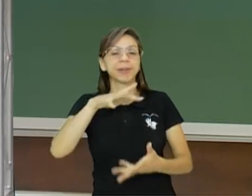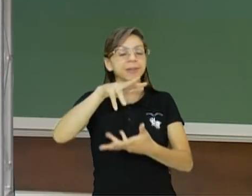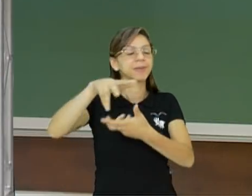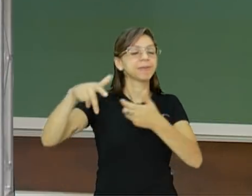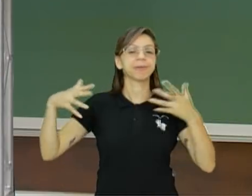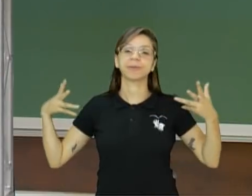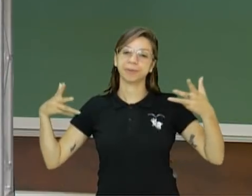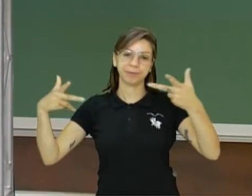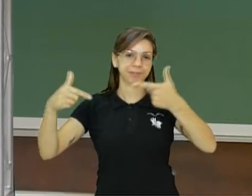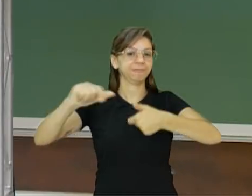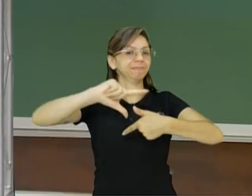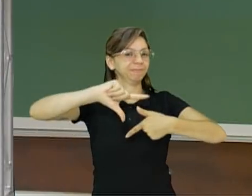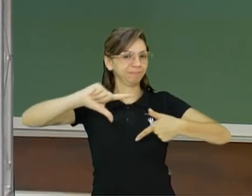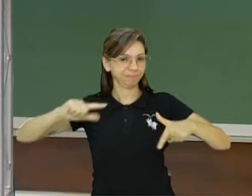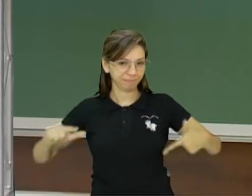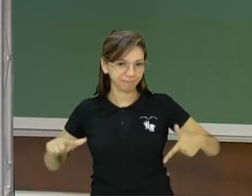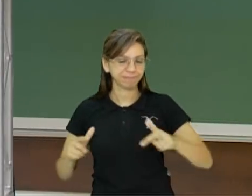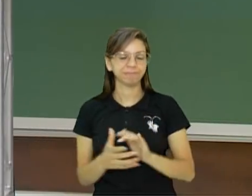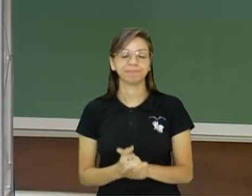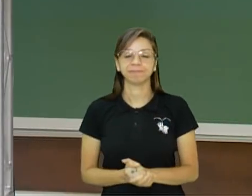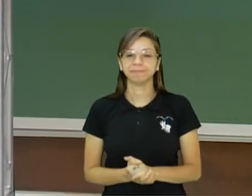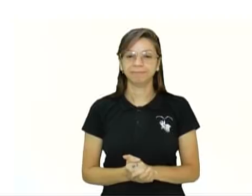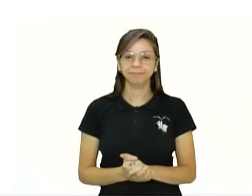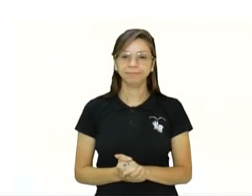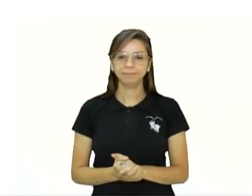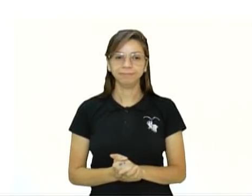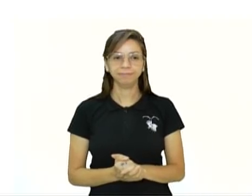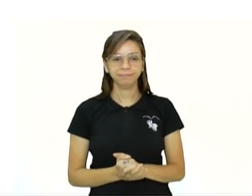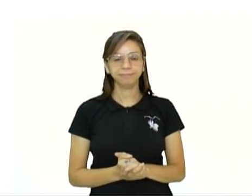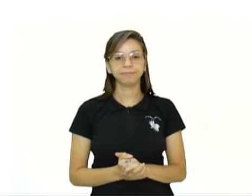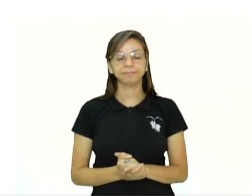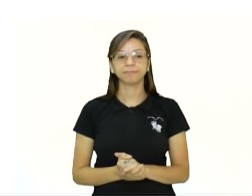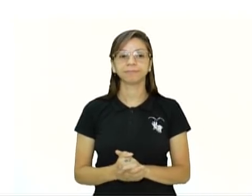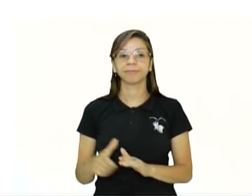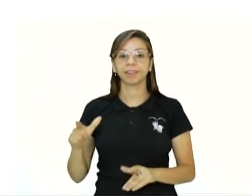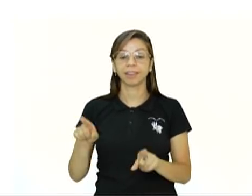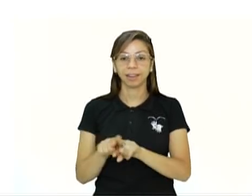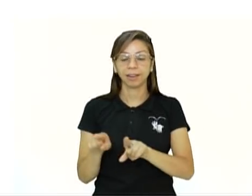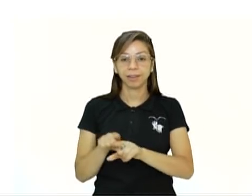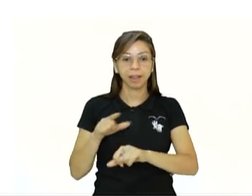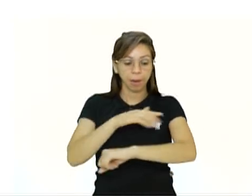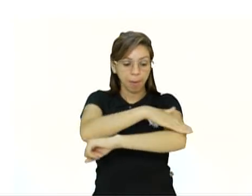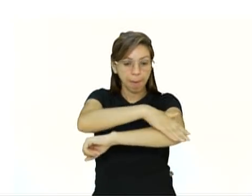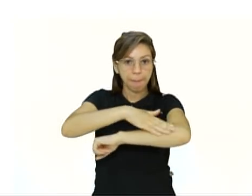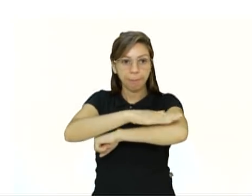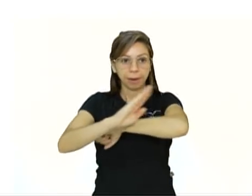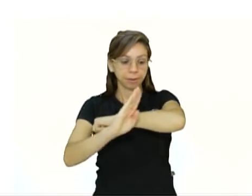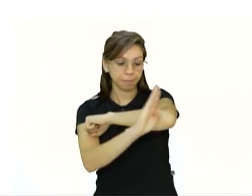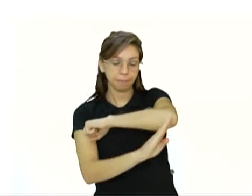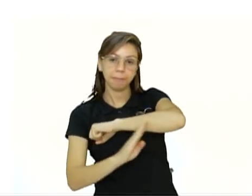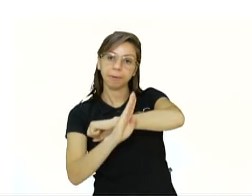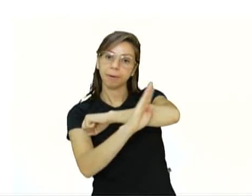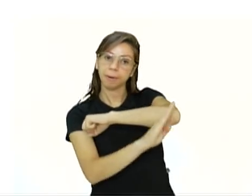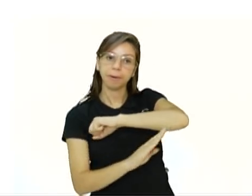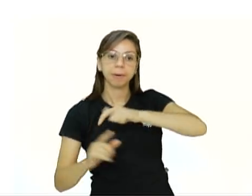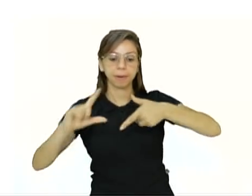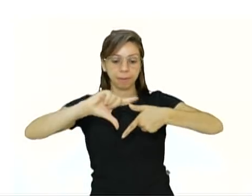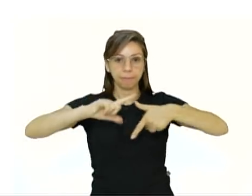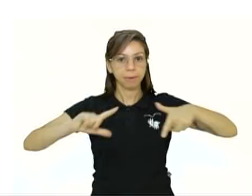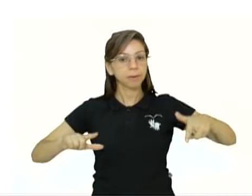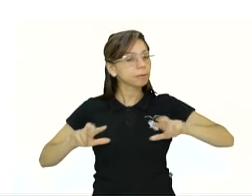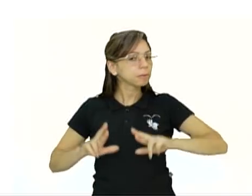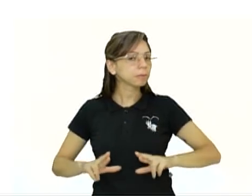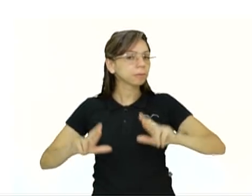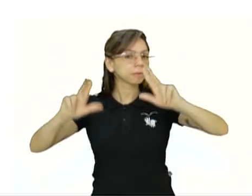fantástico da geometria. Então, lá no Parque Barigui, a geometria foi mostrada de uma maneira